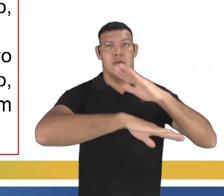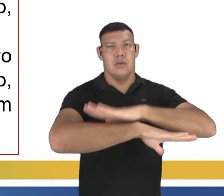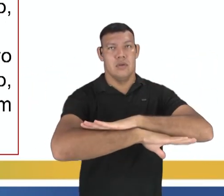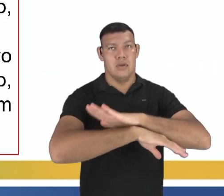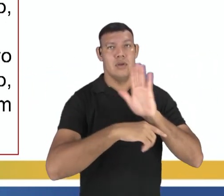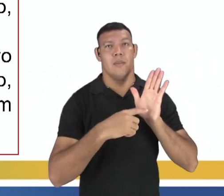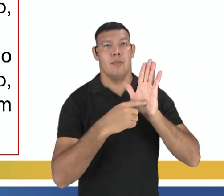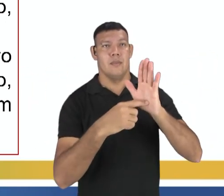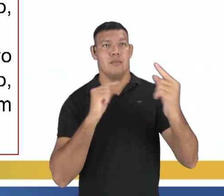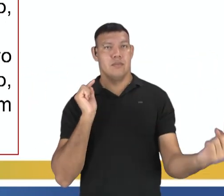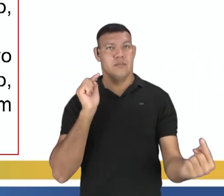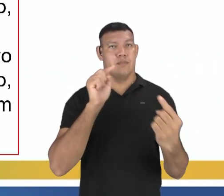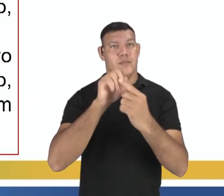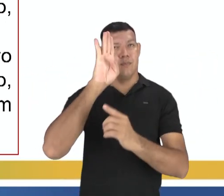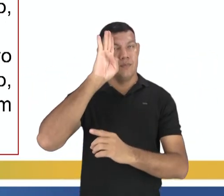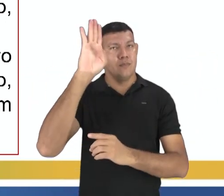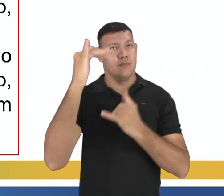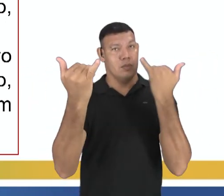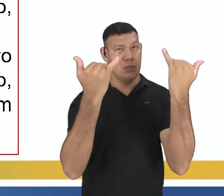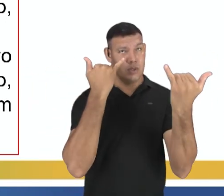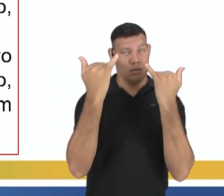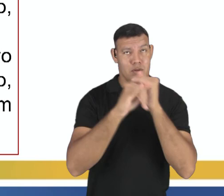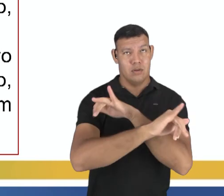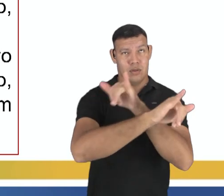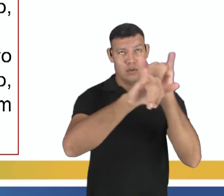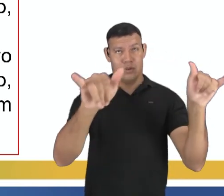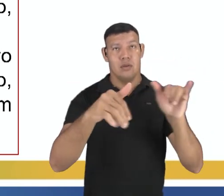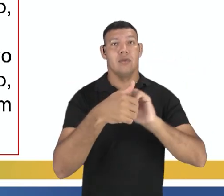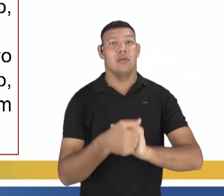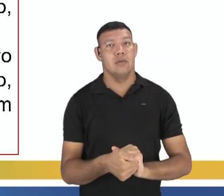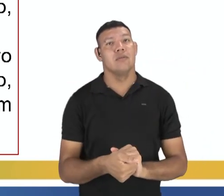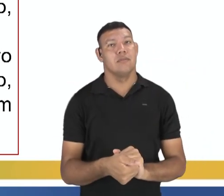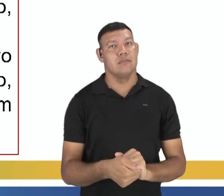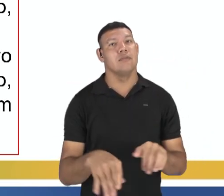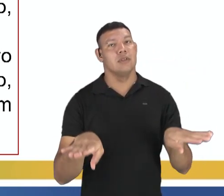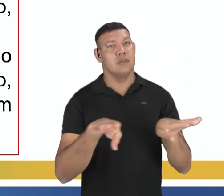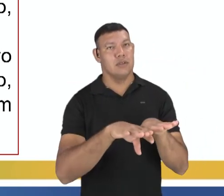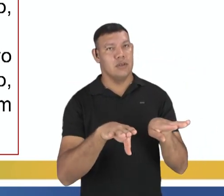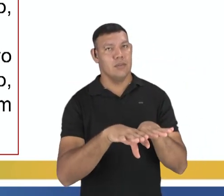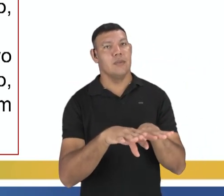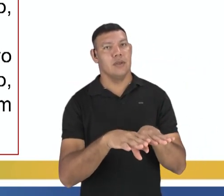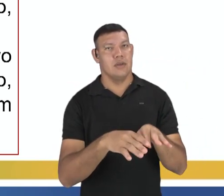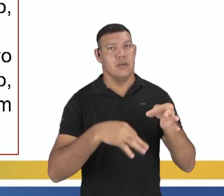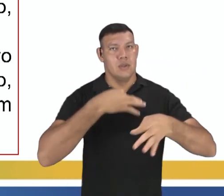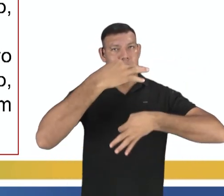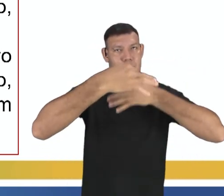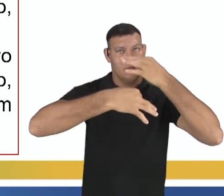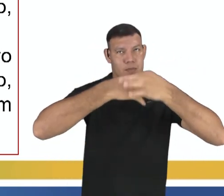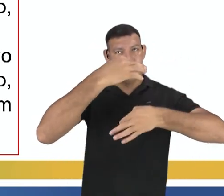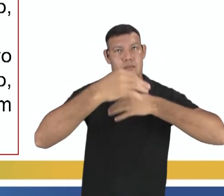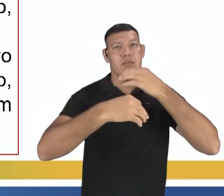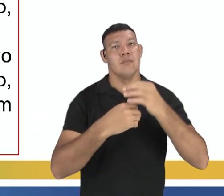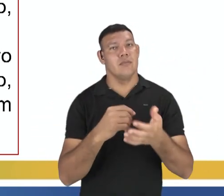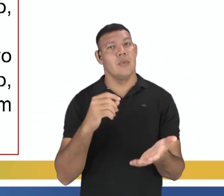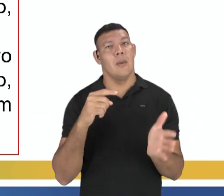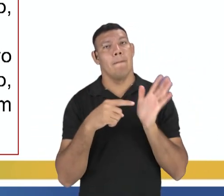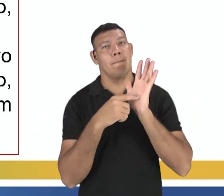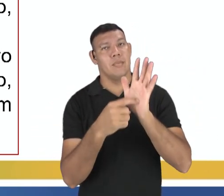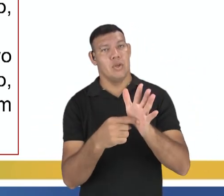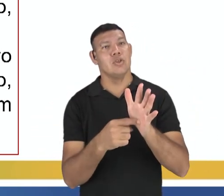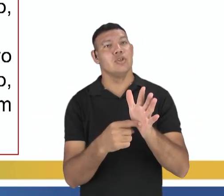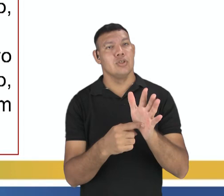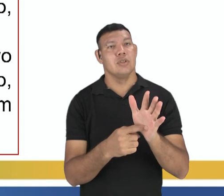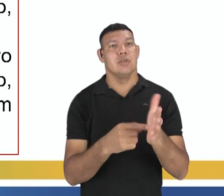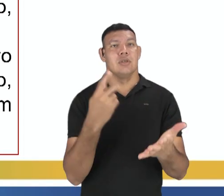texto informativo, geralmente de teor opinativo. Além disso, apresenta um acontecimento real,